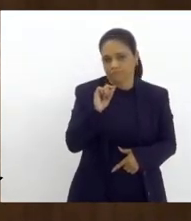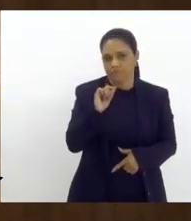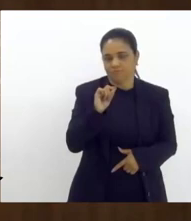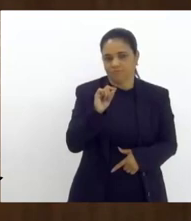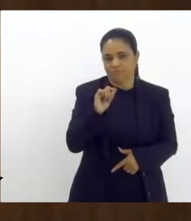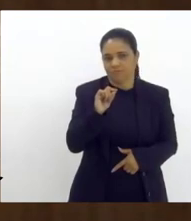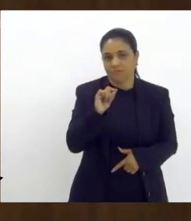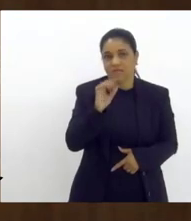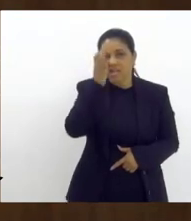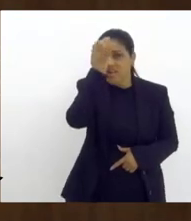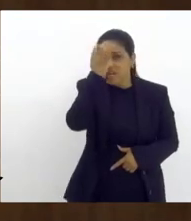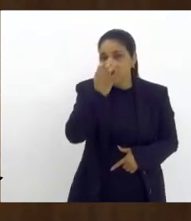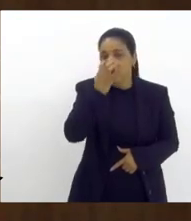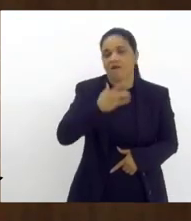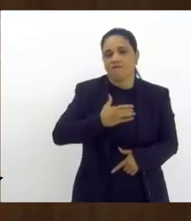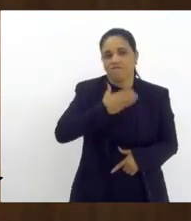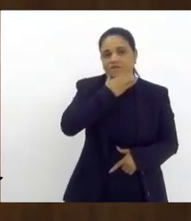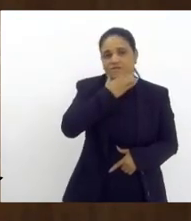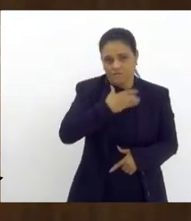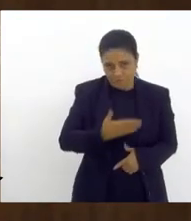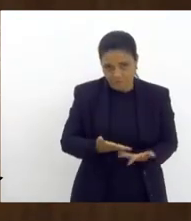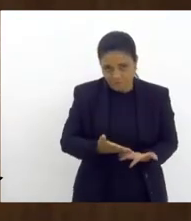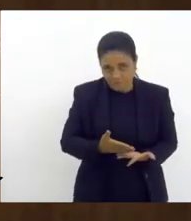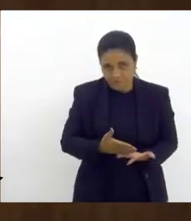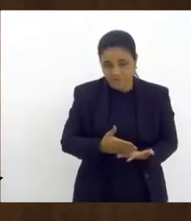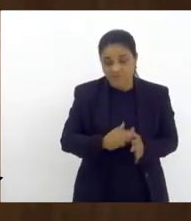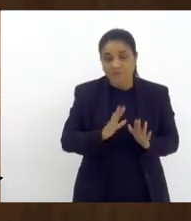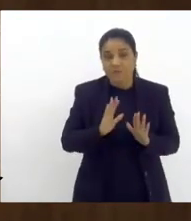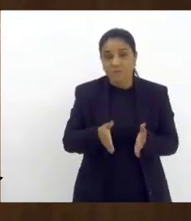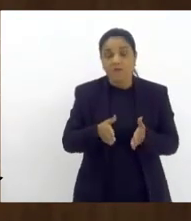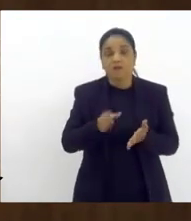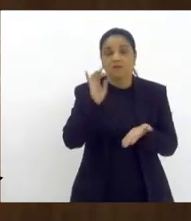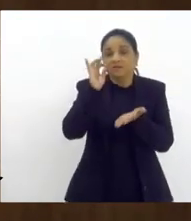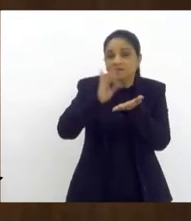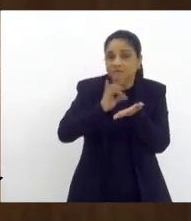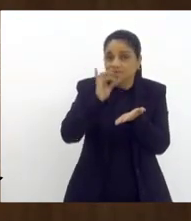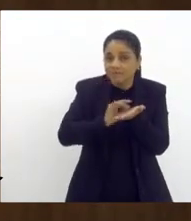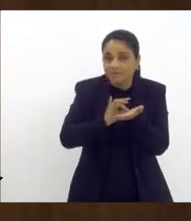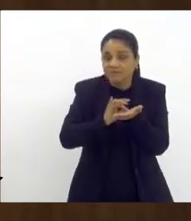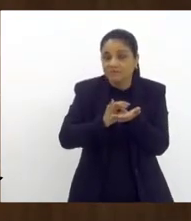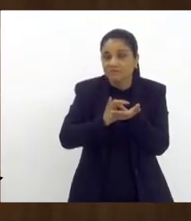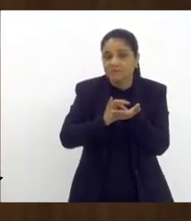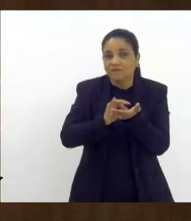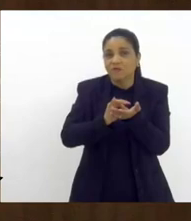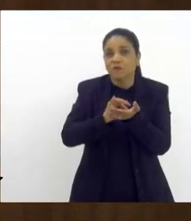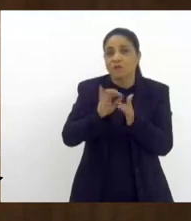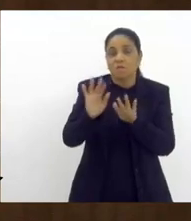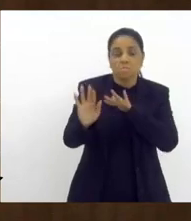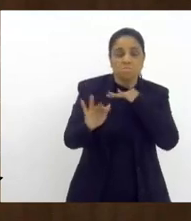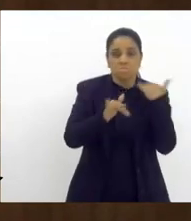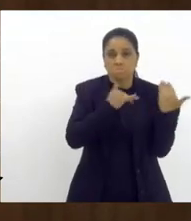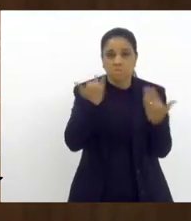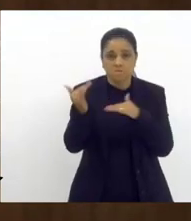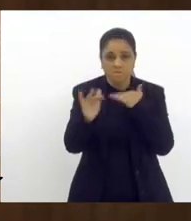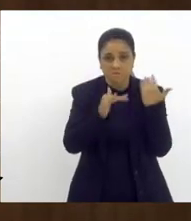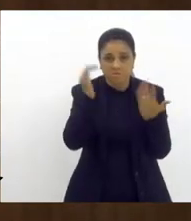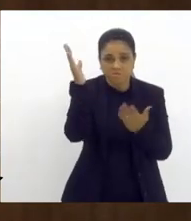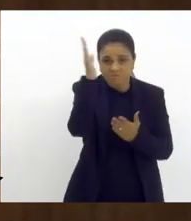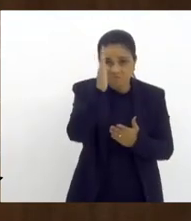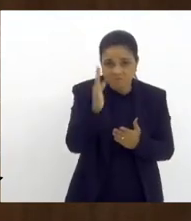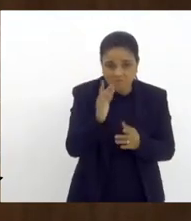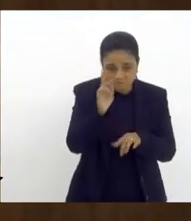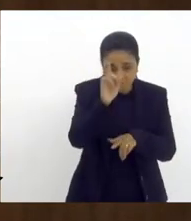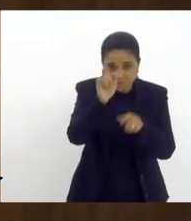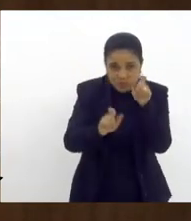já seria gravíssimo mas na verdade o que tem matado os brasileiros de